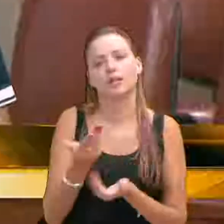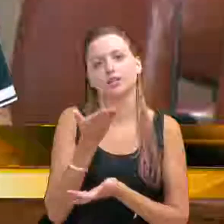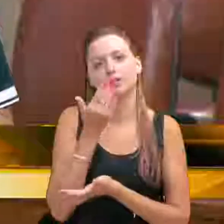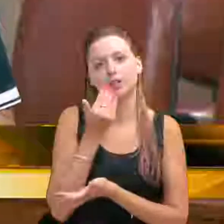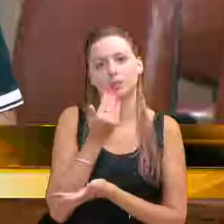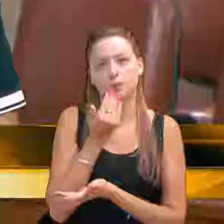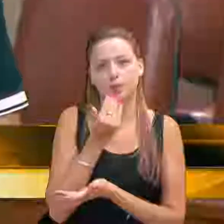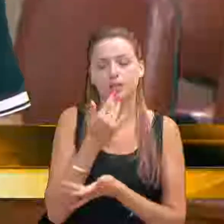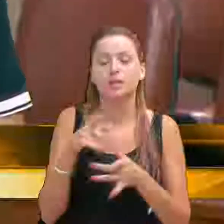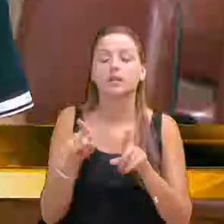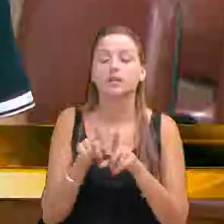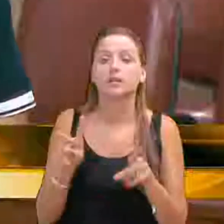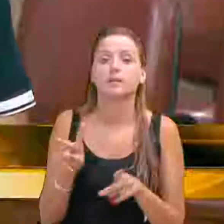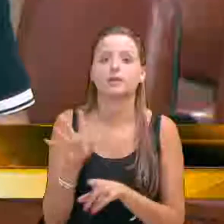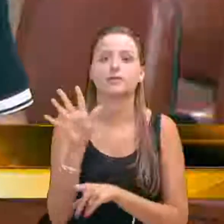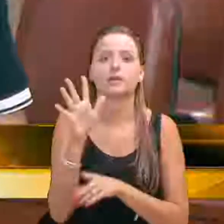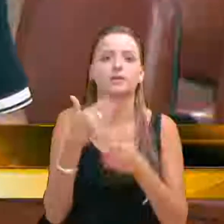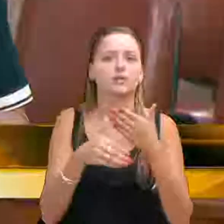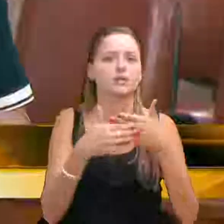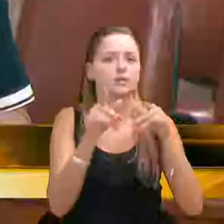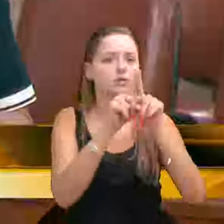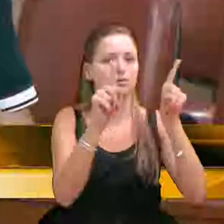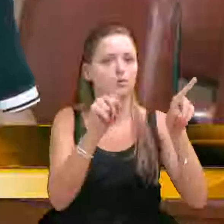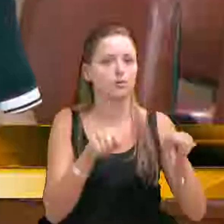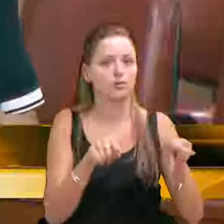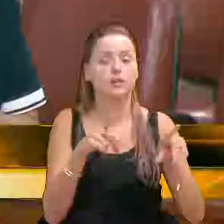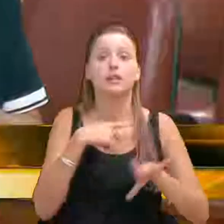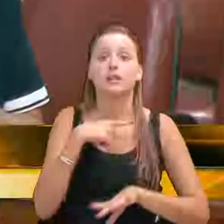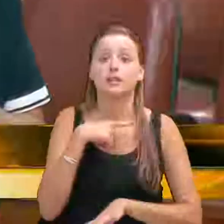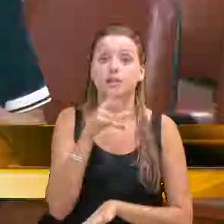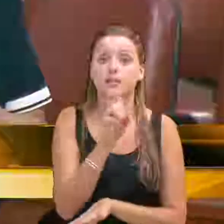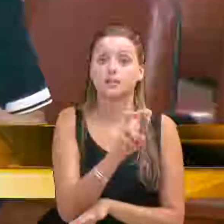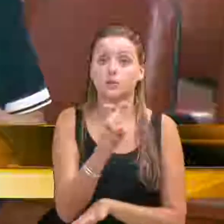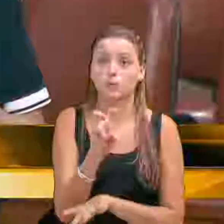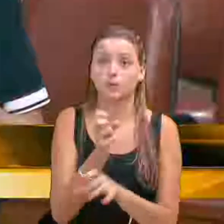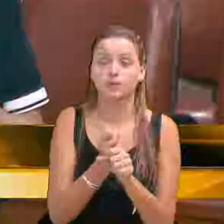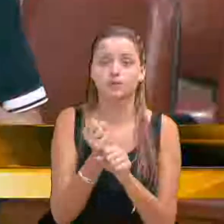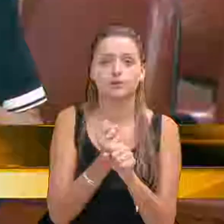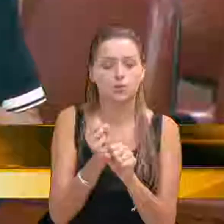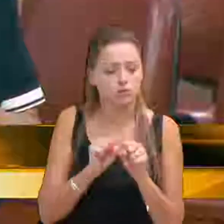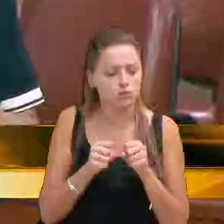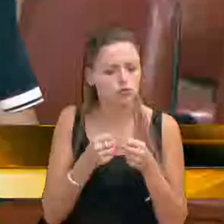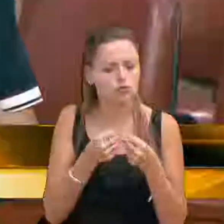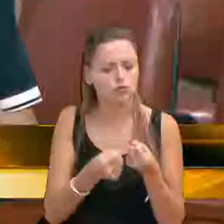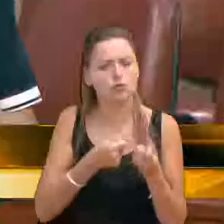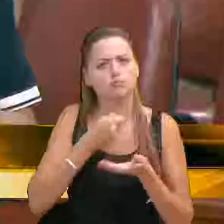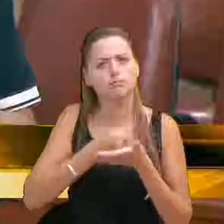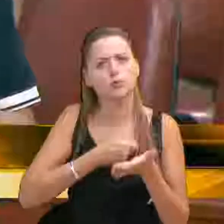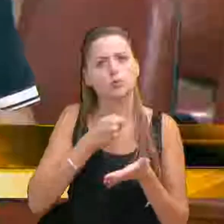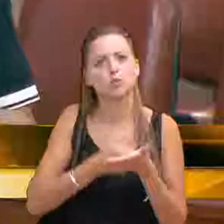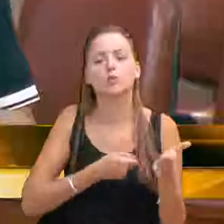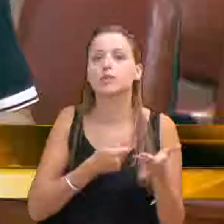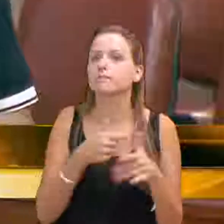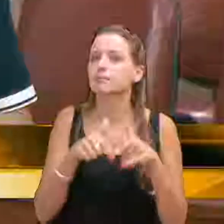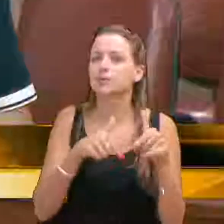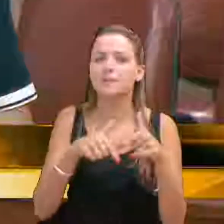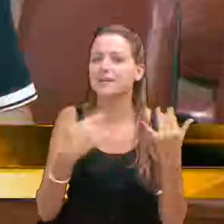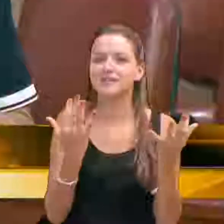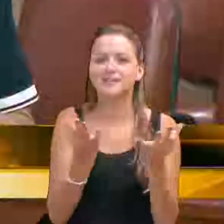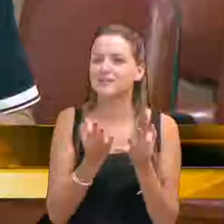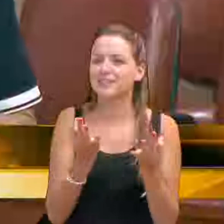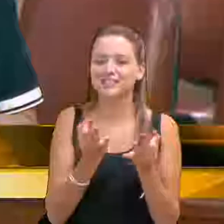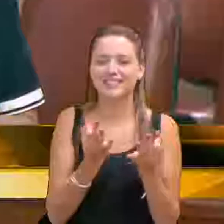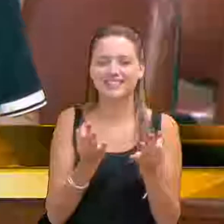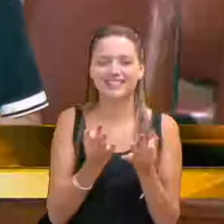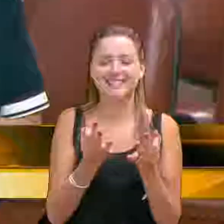primar pela valorização dos colaboradores. São 55 anos de empenho, dedicação e excelência,